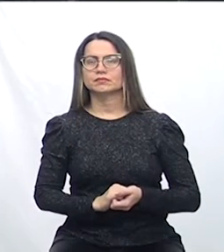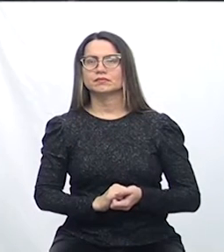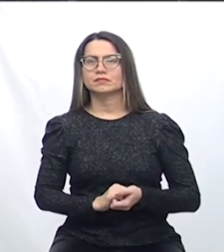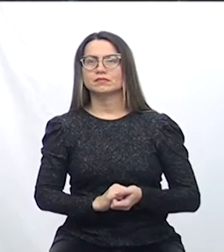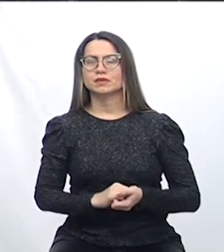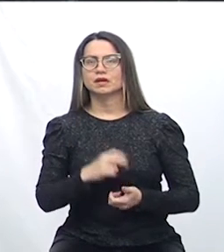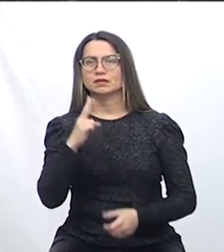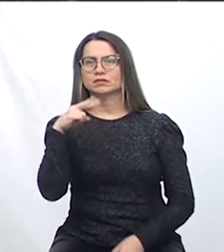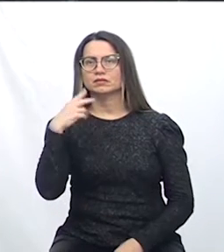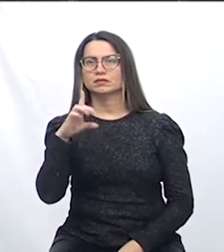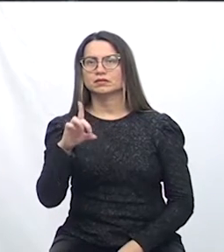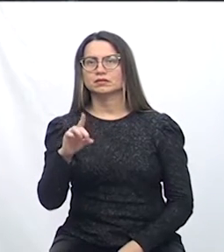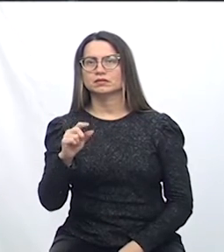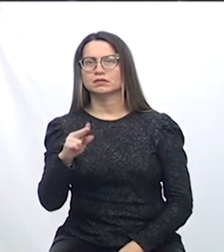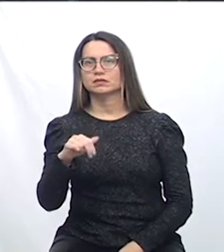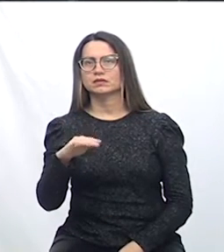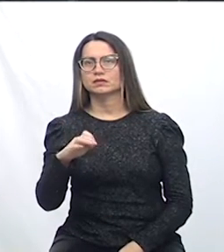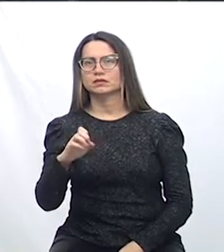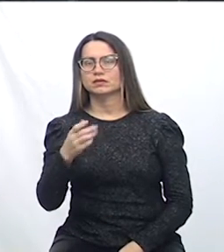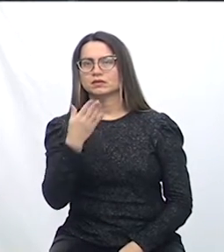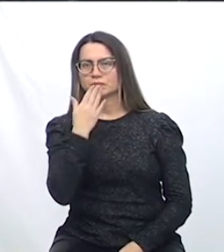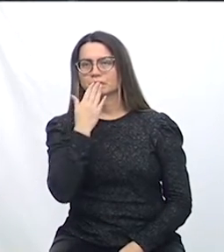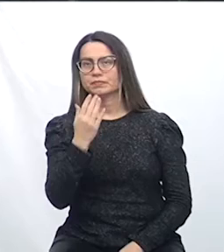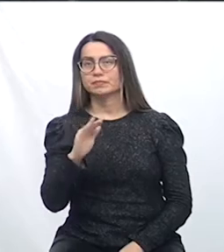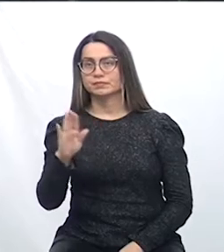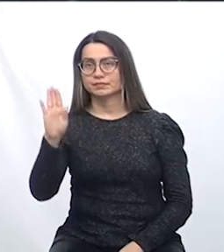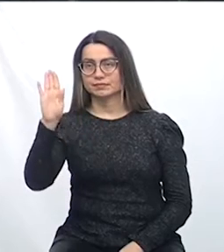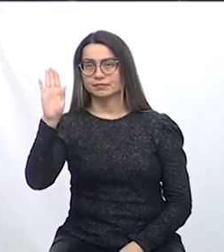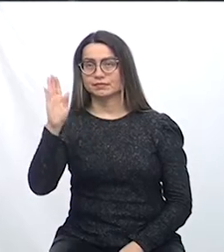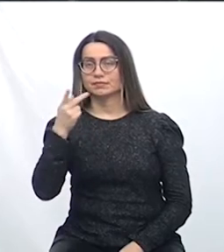ao vereador Daniel Antunes.